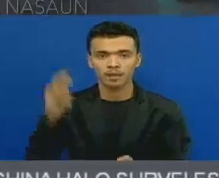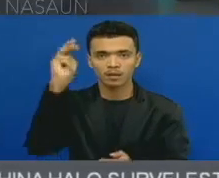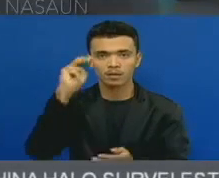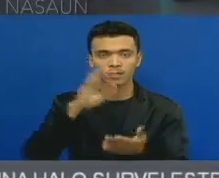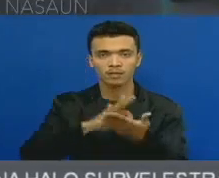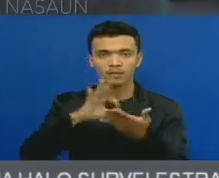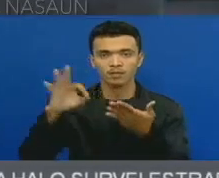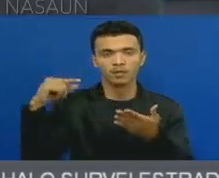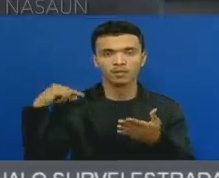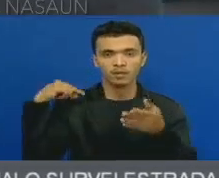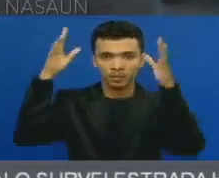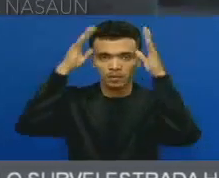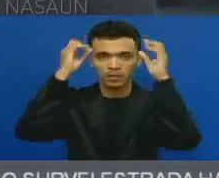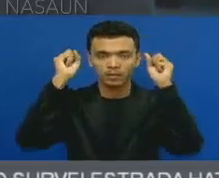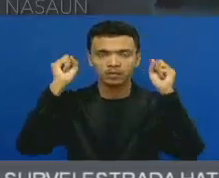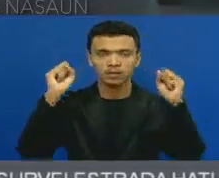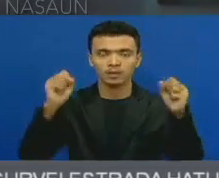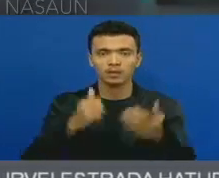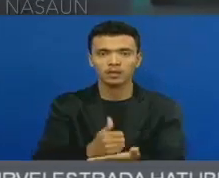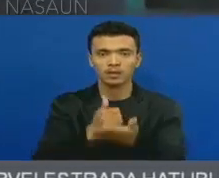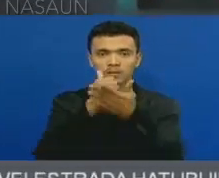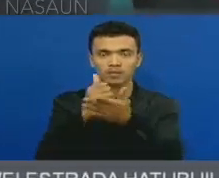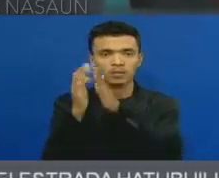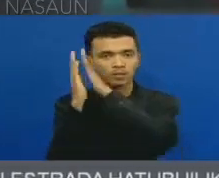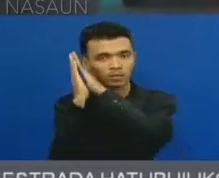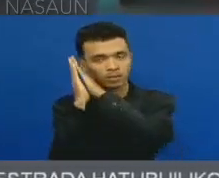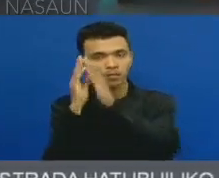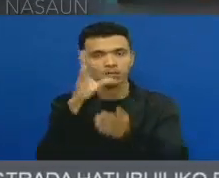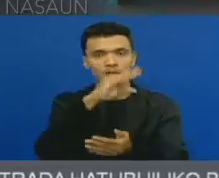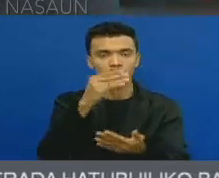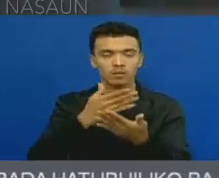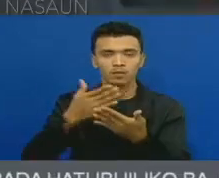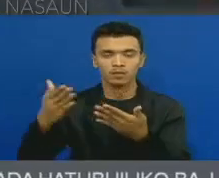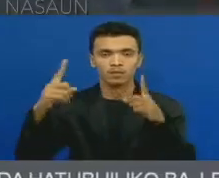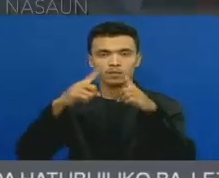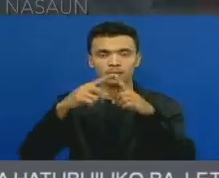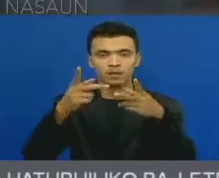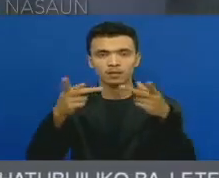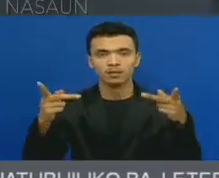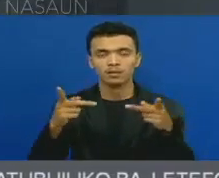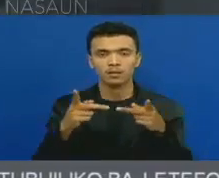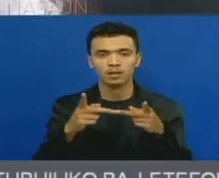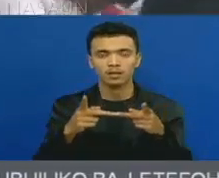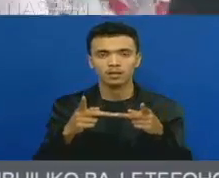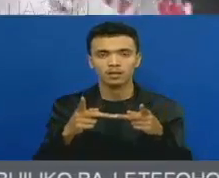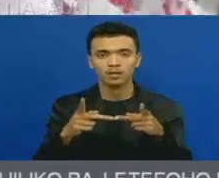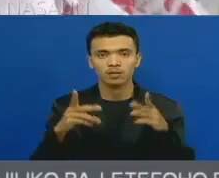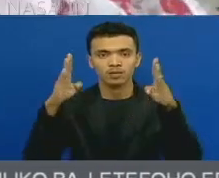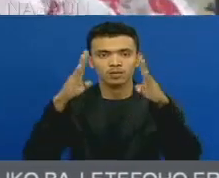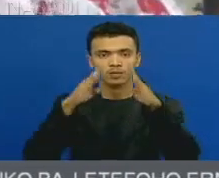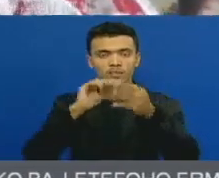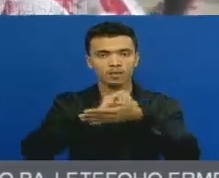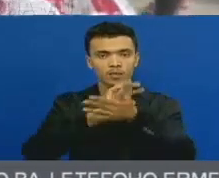Segunda-feira, né, Gabinete e Presidência da República apoia a coalição no necessidade básica. Ba centro dormitório Misericórdia Uma